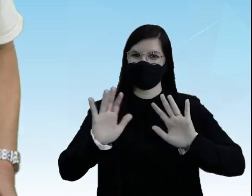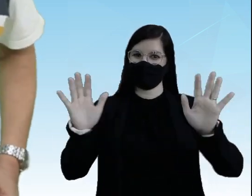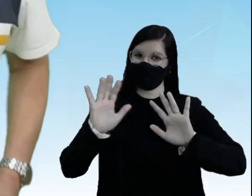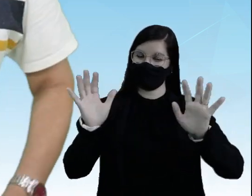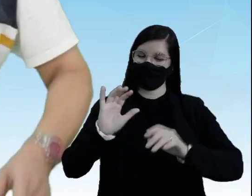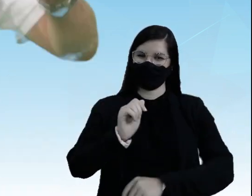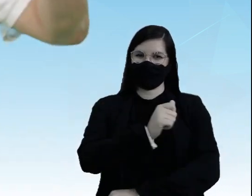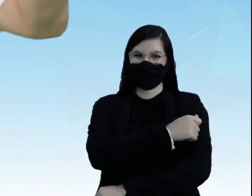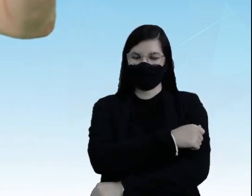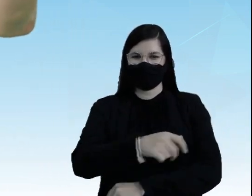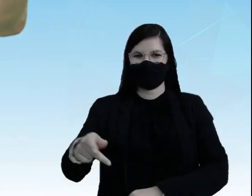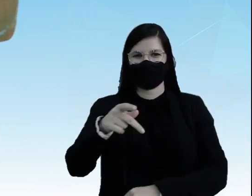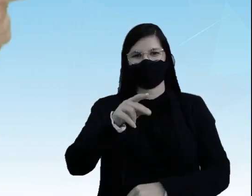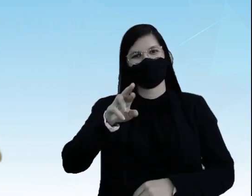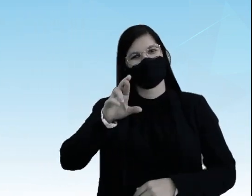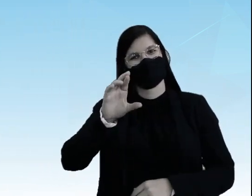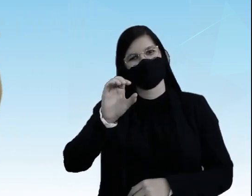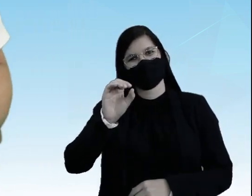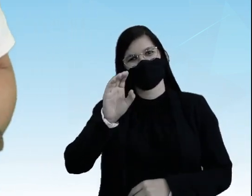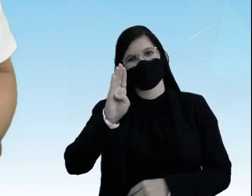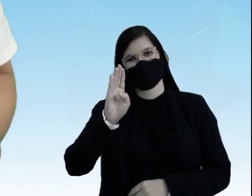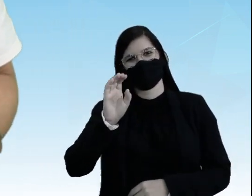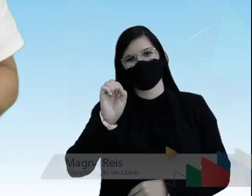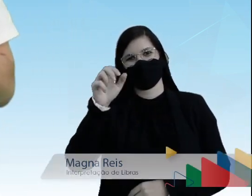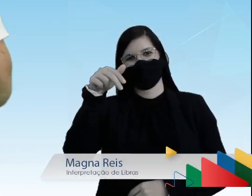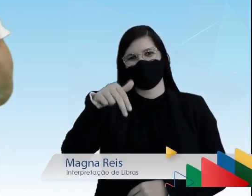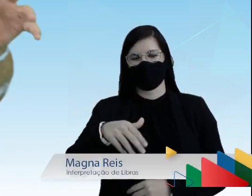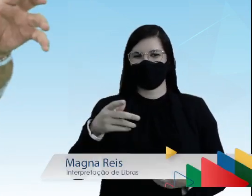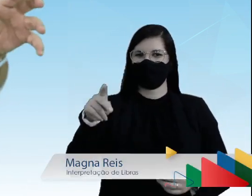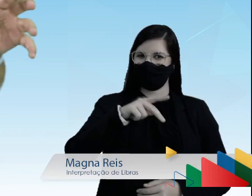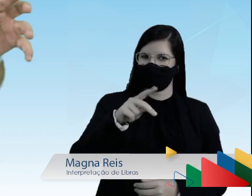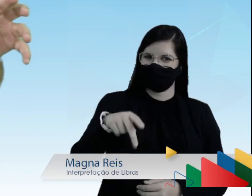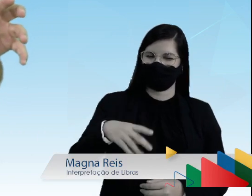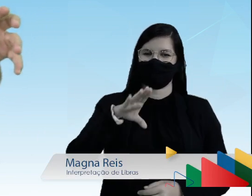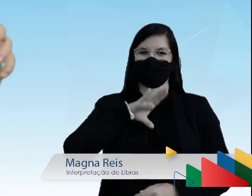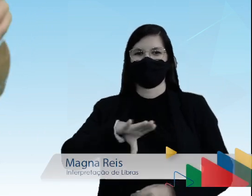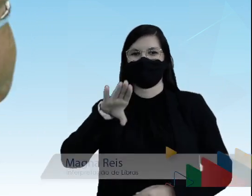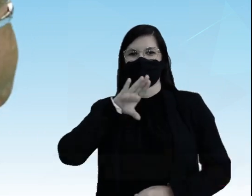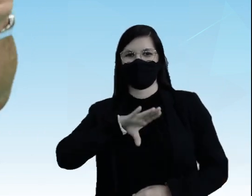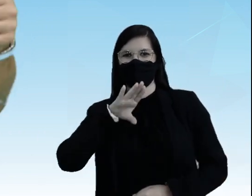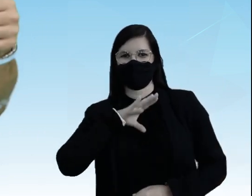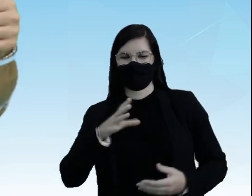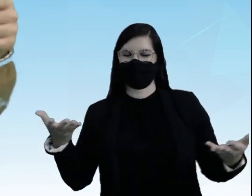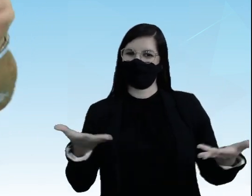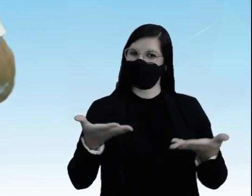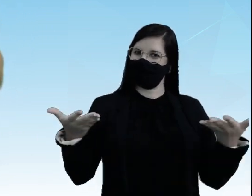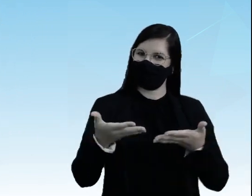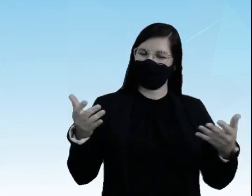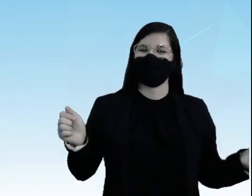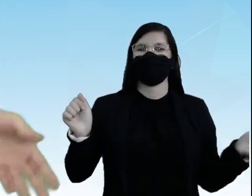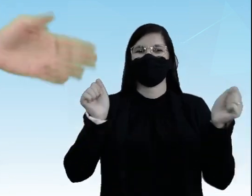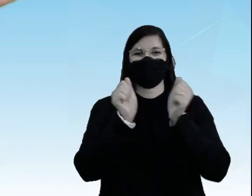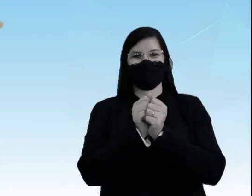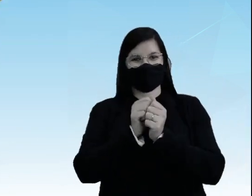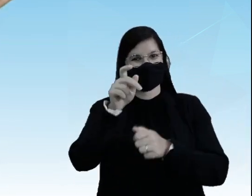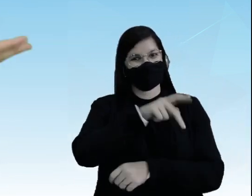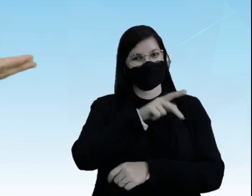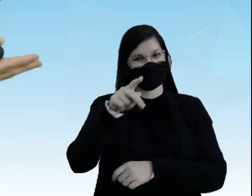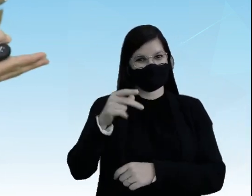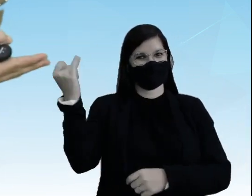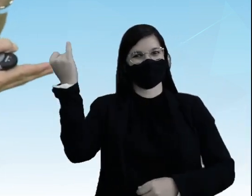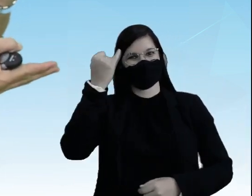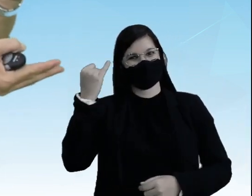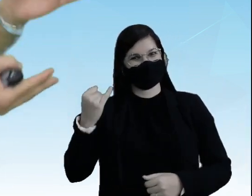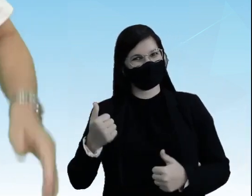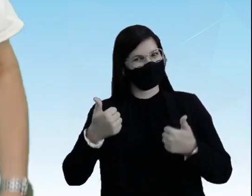Olá, estudantes! Eu sou o professor Robson Anselmo Tavares, professor de língua portuguesa. E hoje, juntamente com a professora